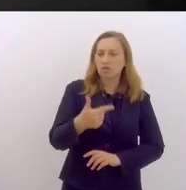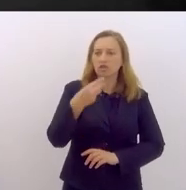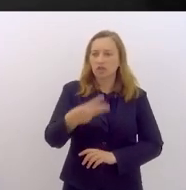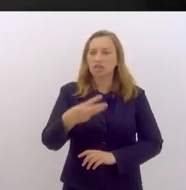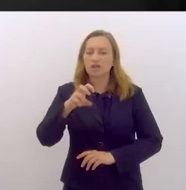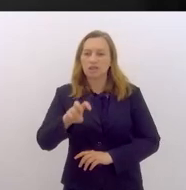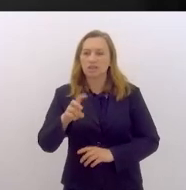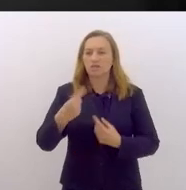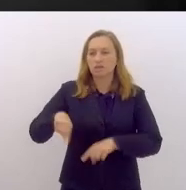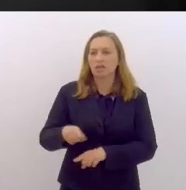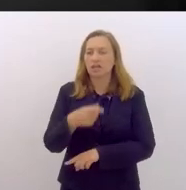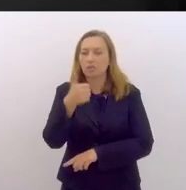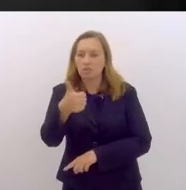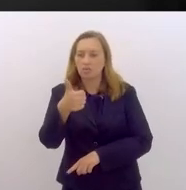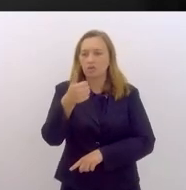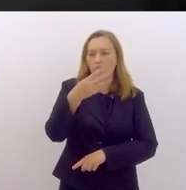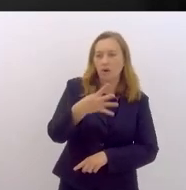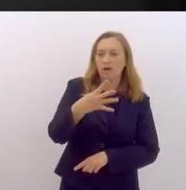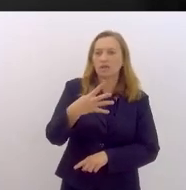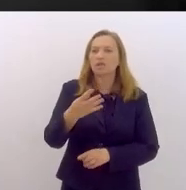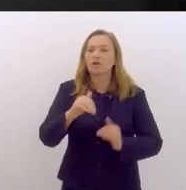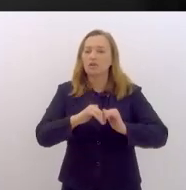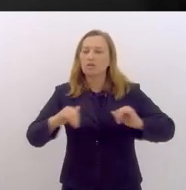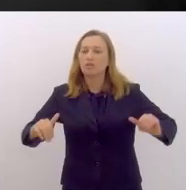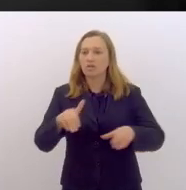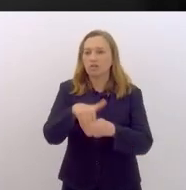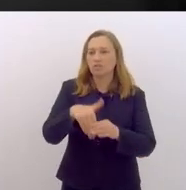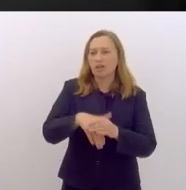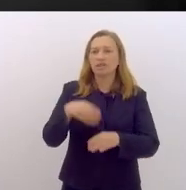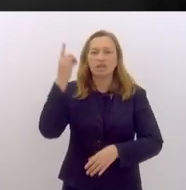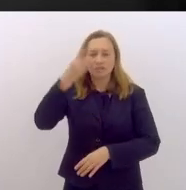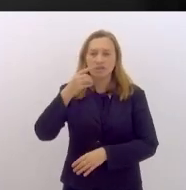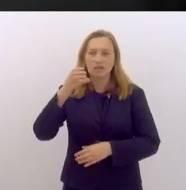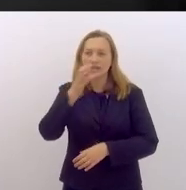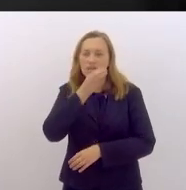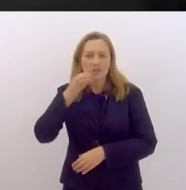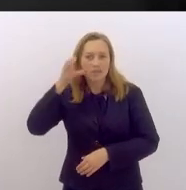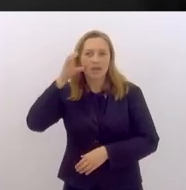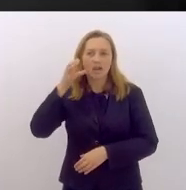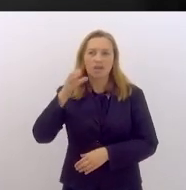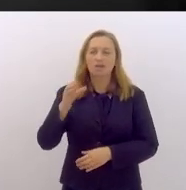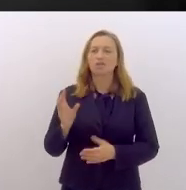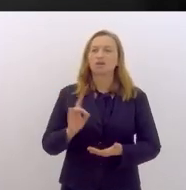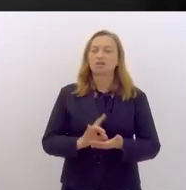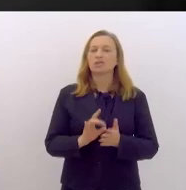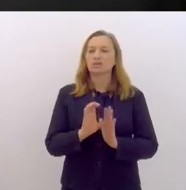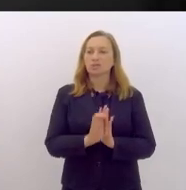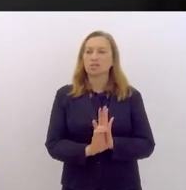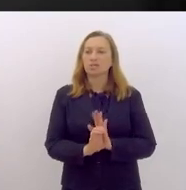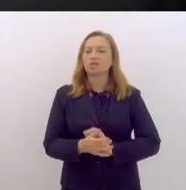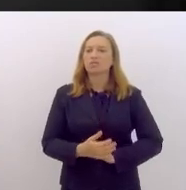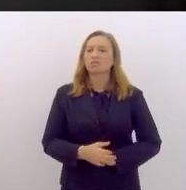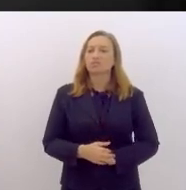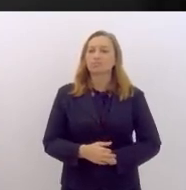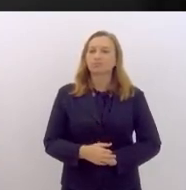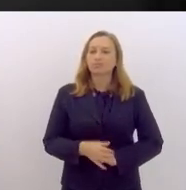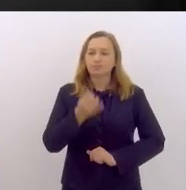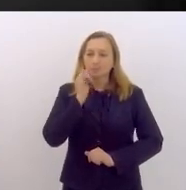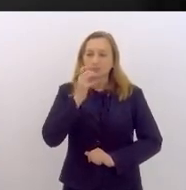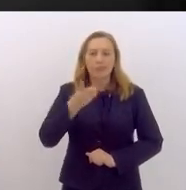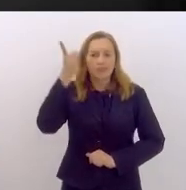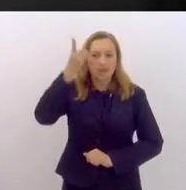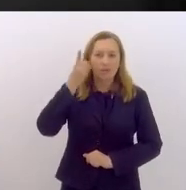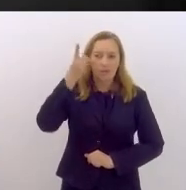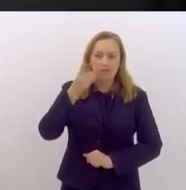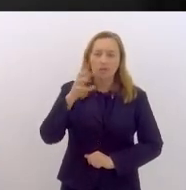às emendas 1 e 4. Com voto em separado, a deputada Célia Jordão, relatora original. Relatores,